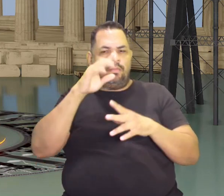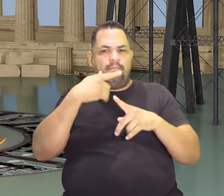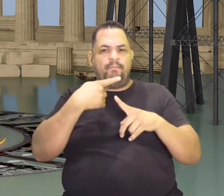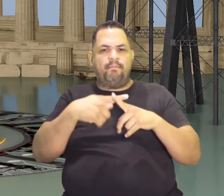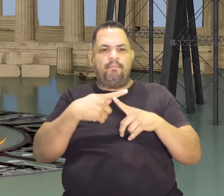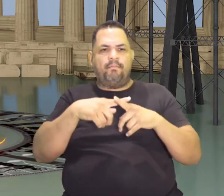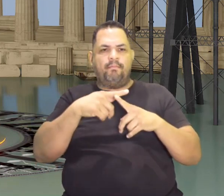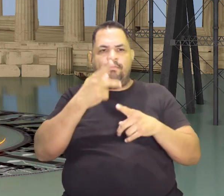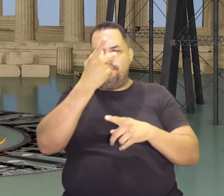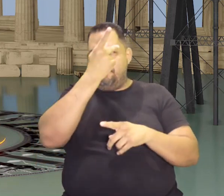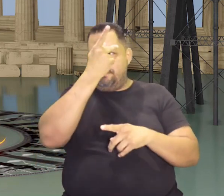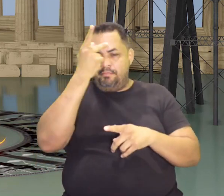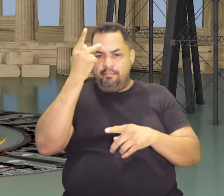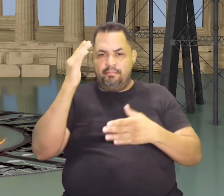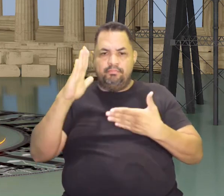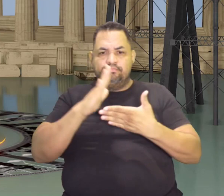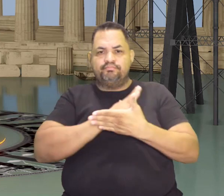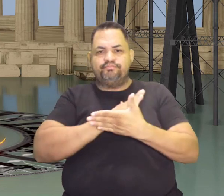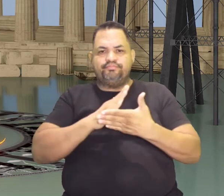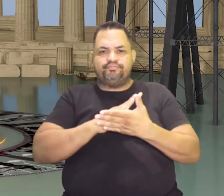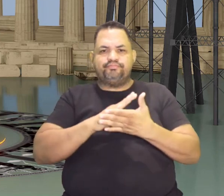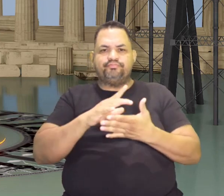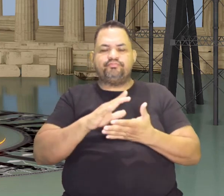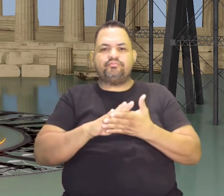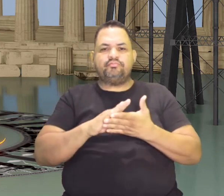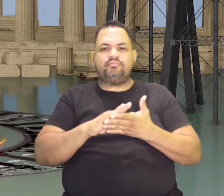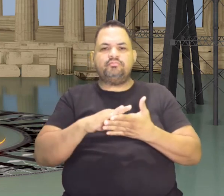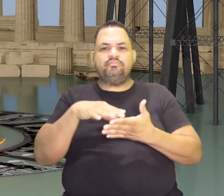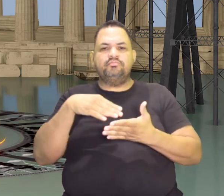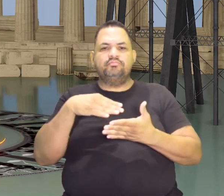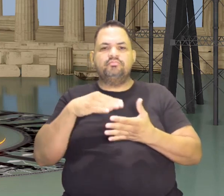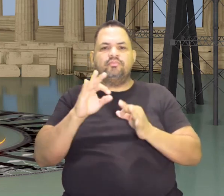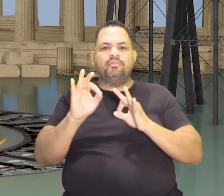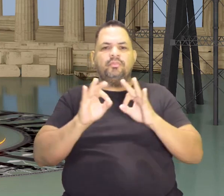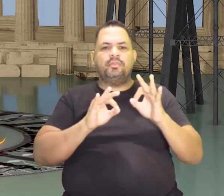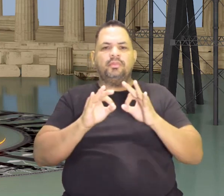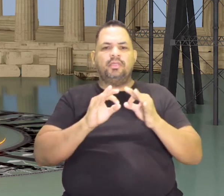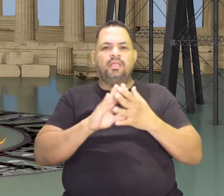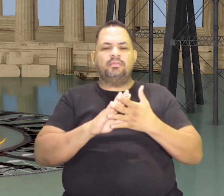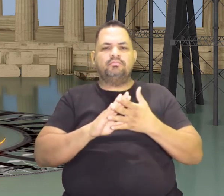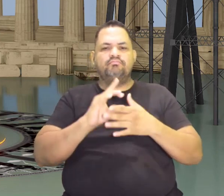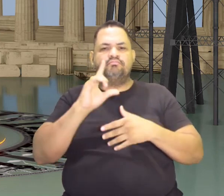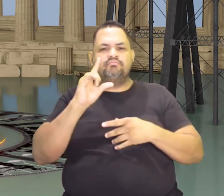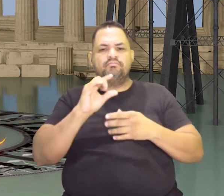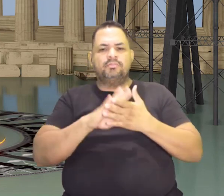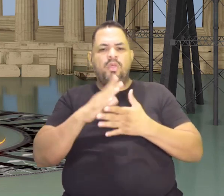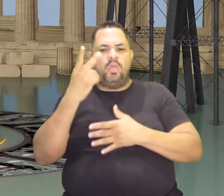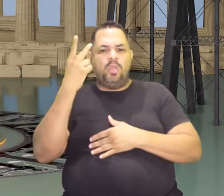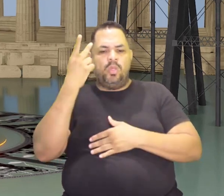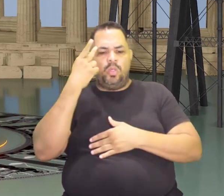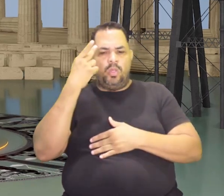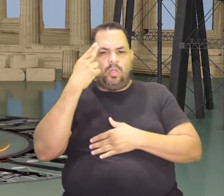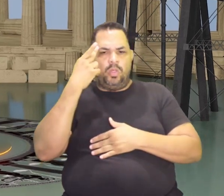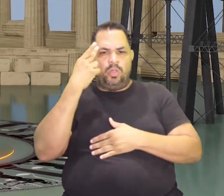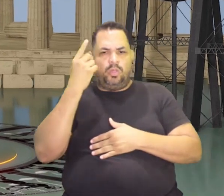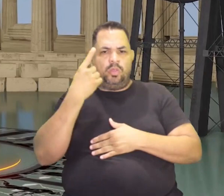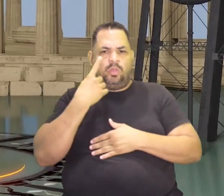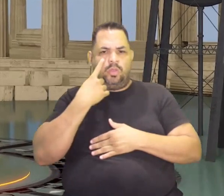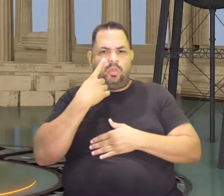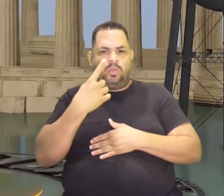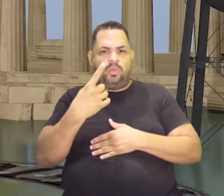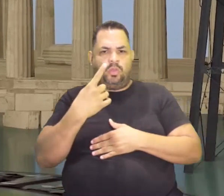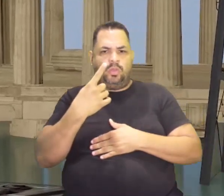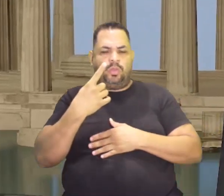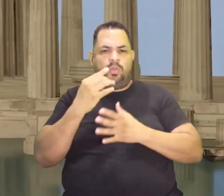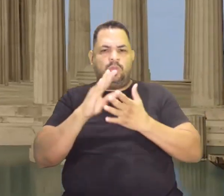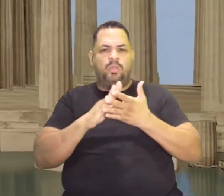pessoas, às vezes, elas se importam muito com algo pequenez, né? Aquilo banal. Eu vejo, às vezes,